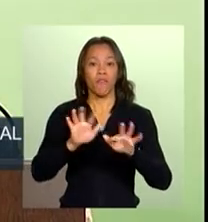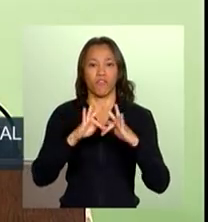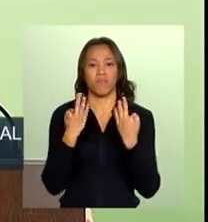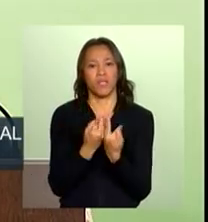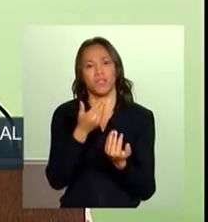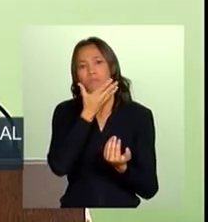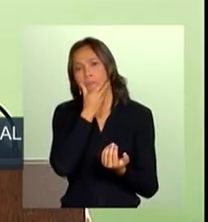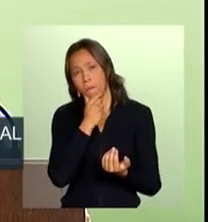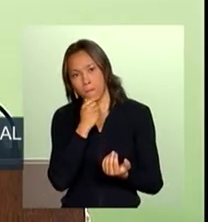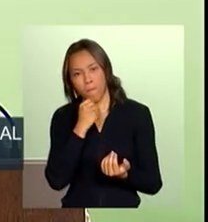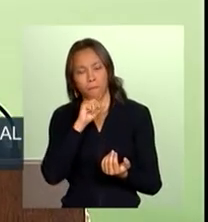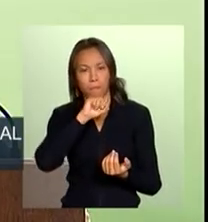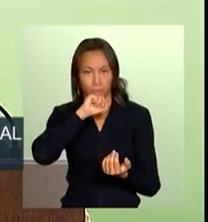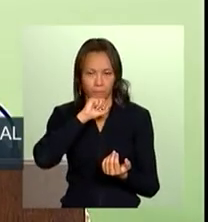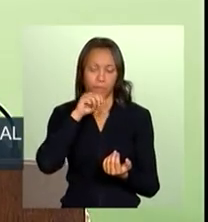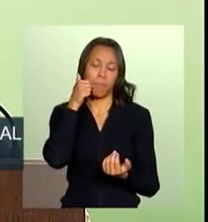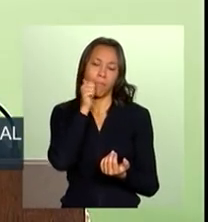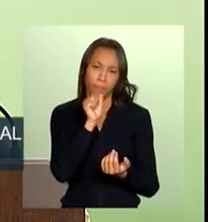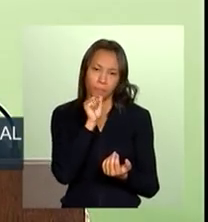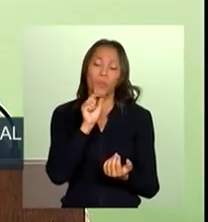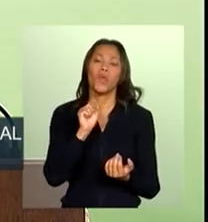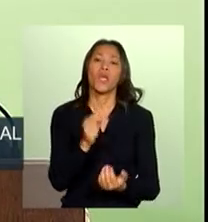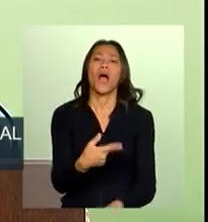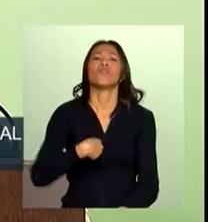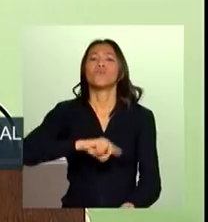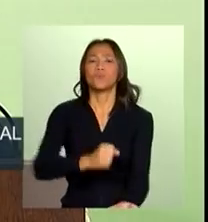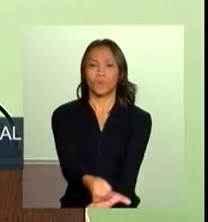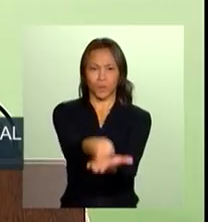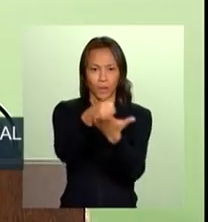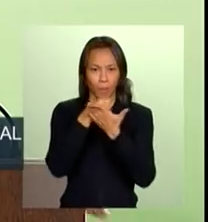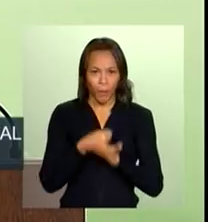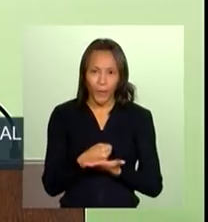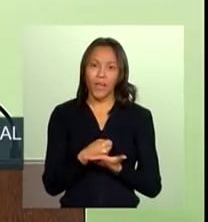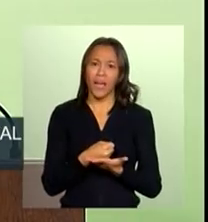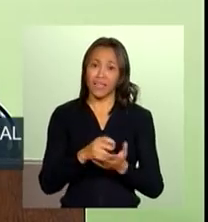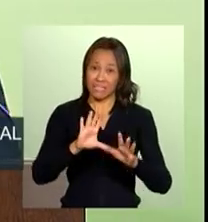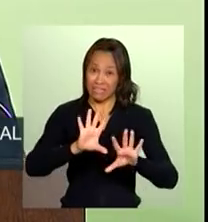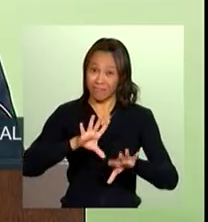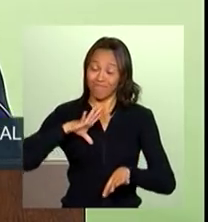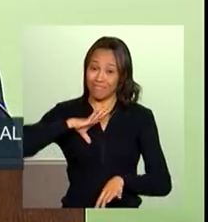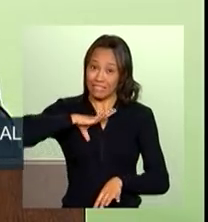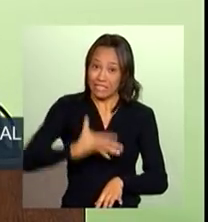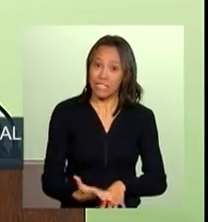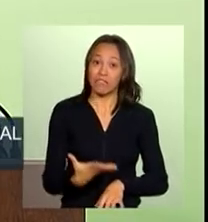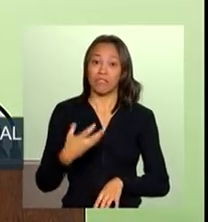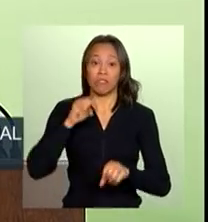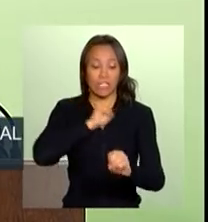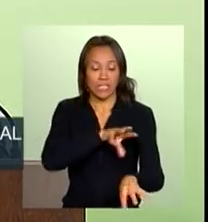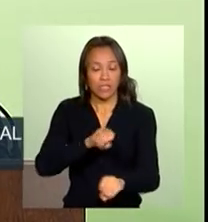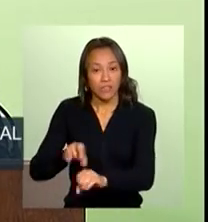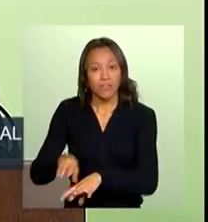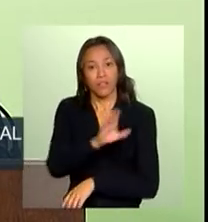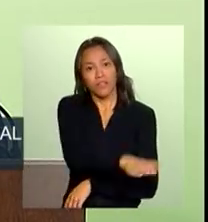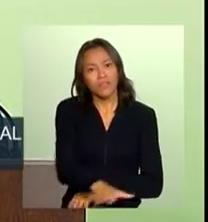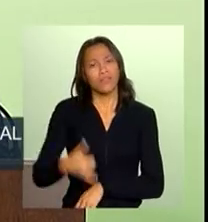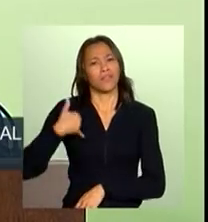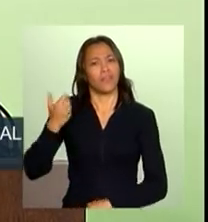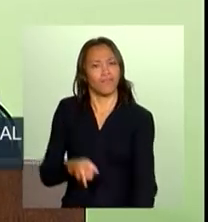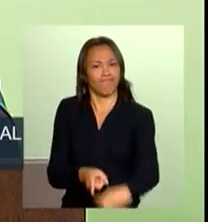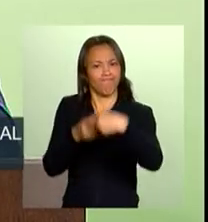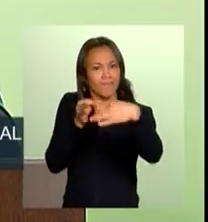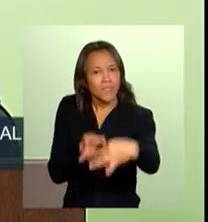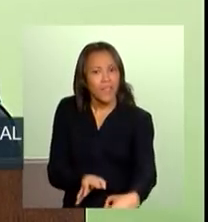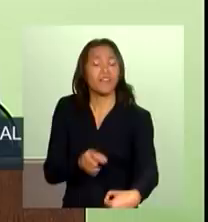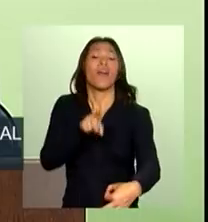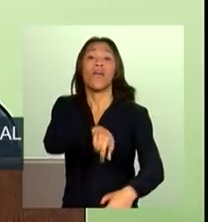mães e os pais a nos apoiarem neste desafio de alfabetizar as crianças na idade certa.